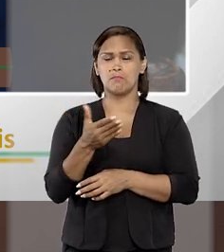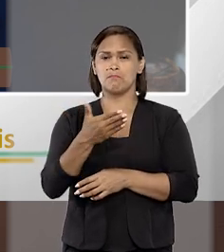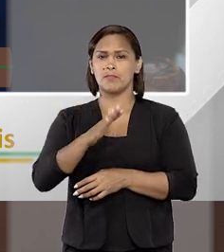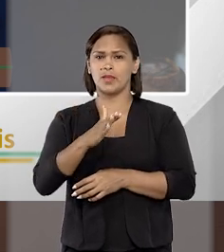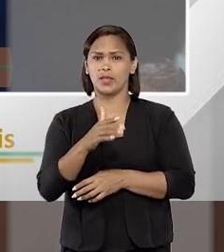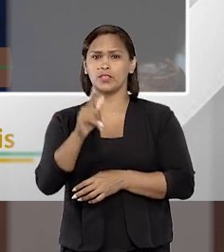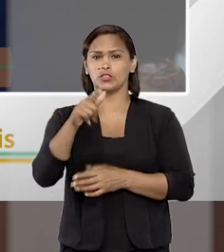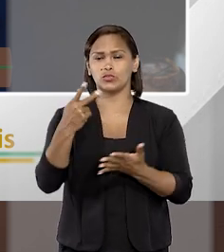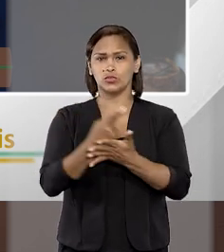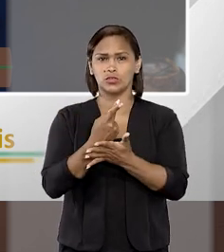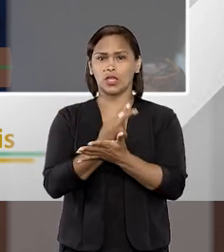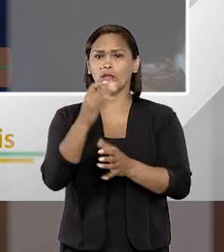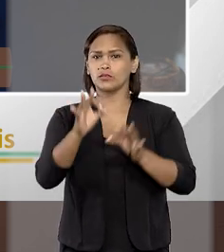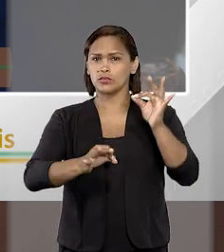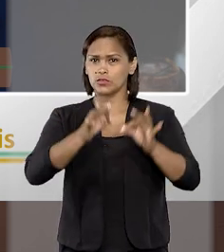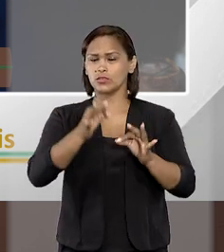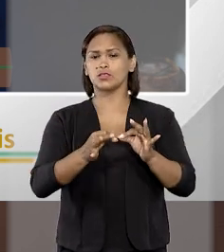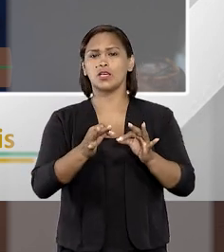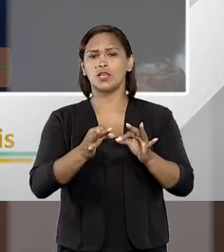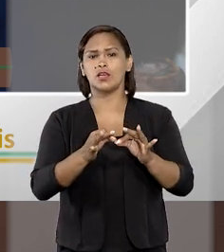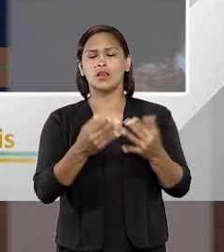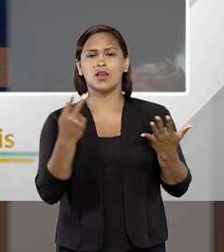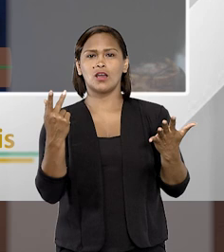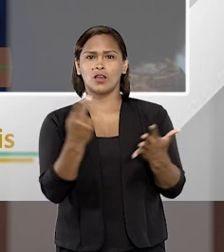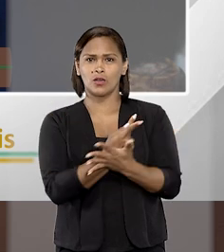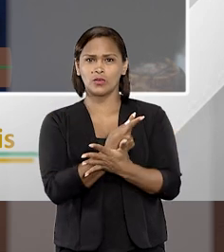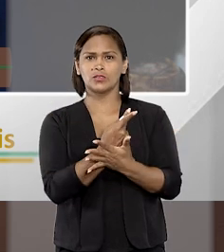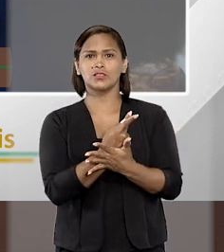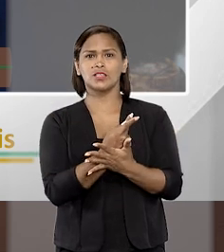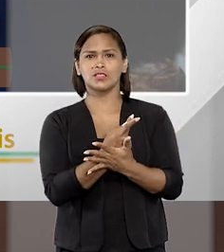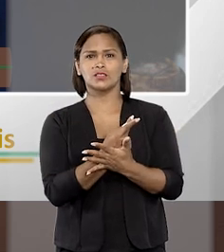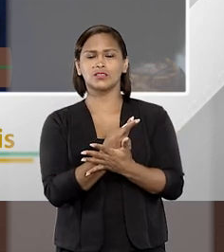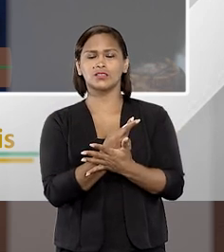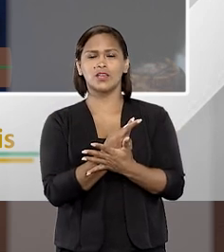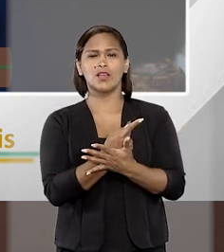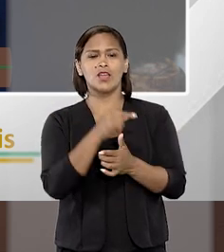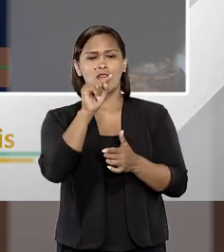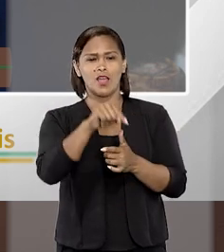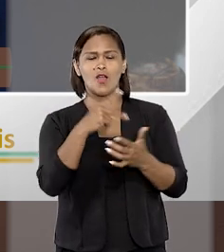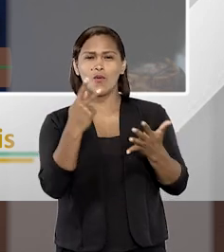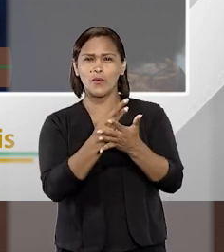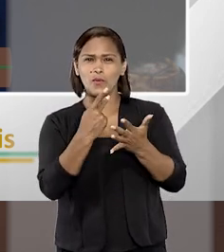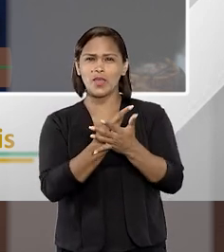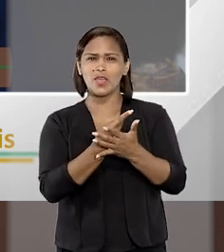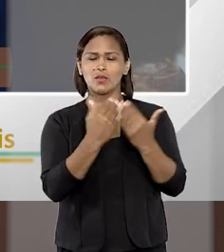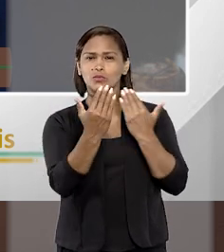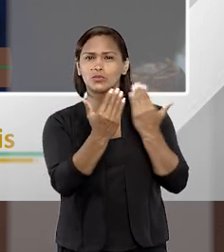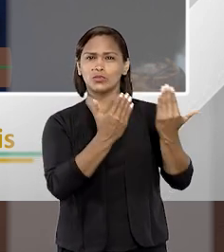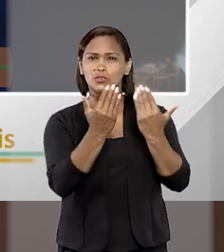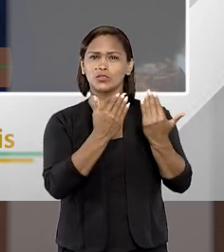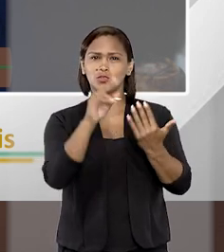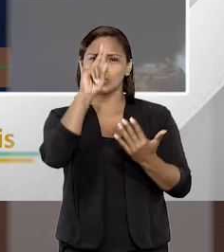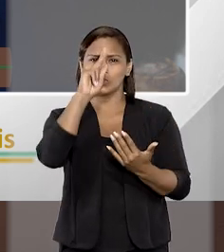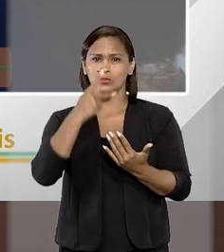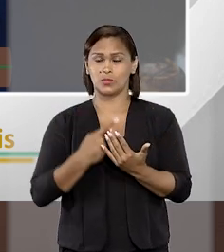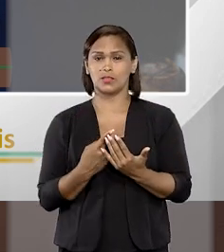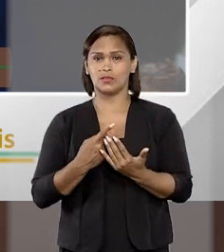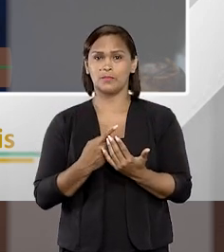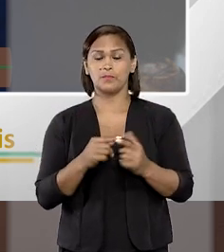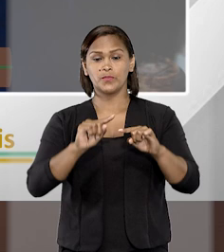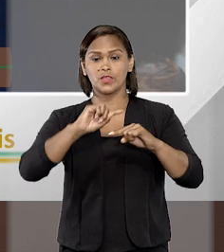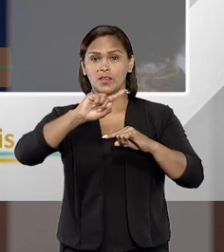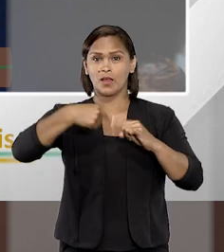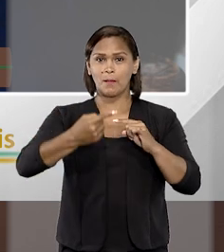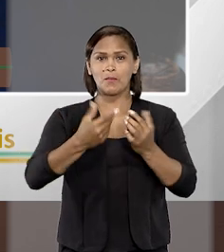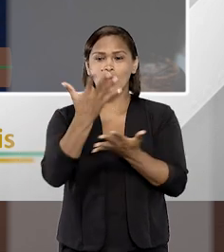aproximadamente 200 diários se devem a falha no reconhecimento de suspeitos então